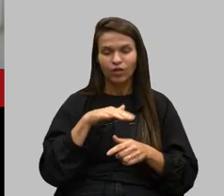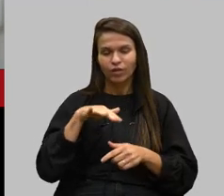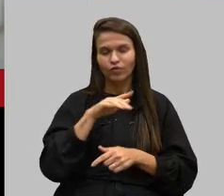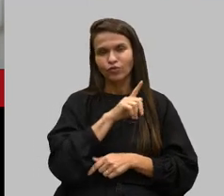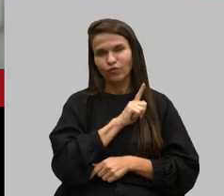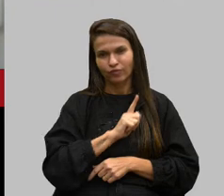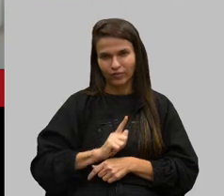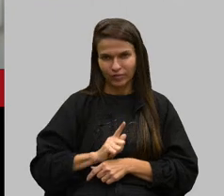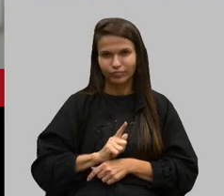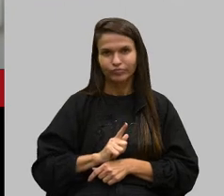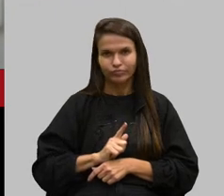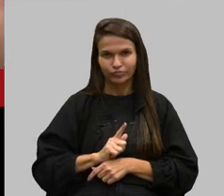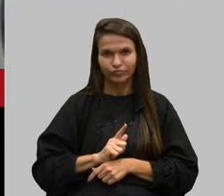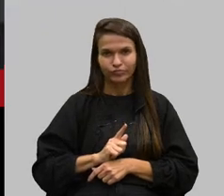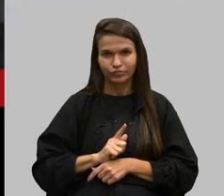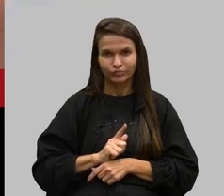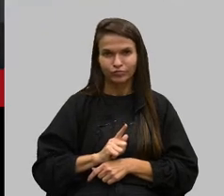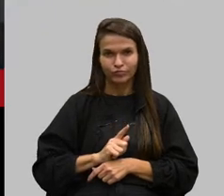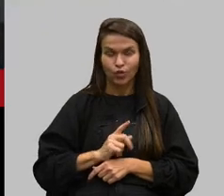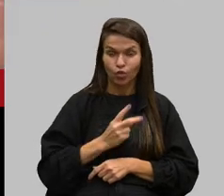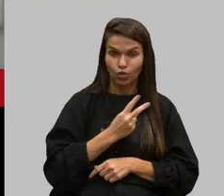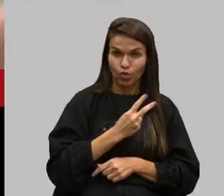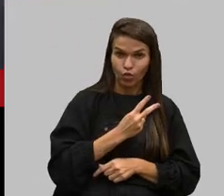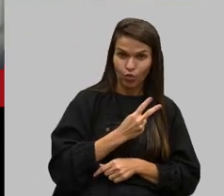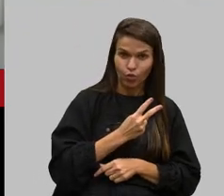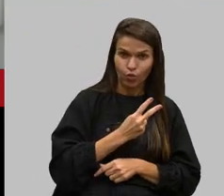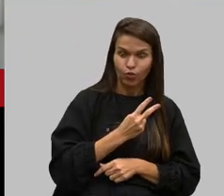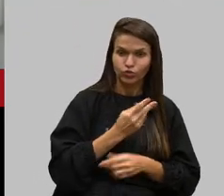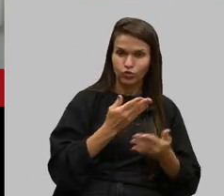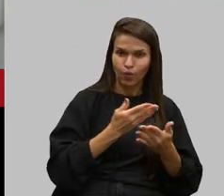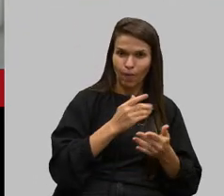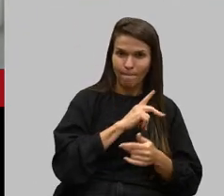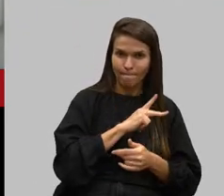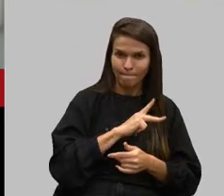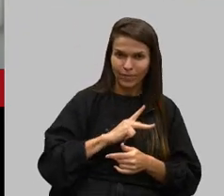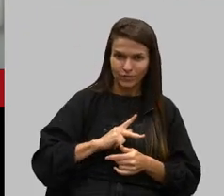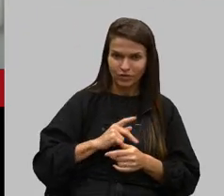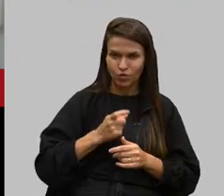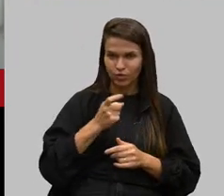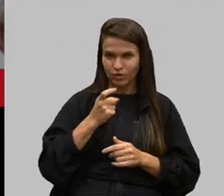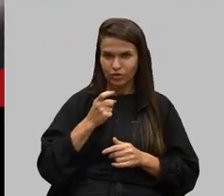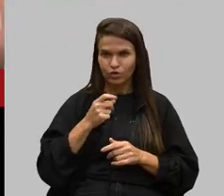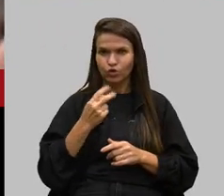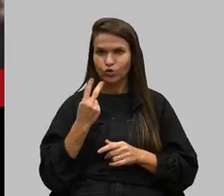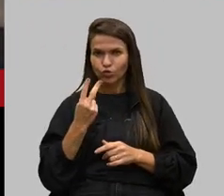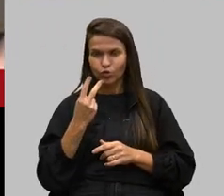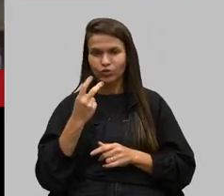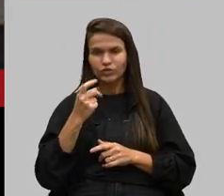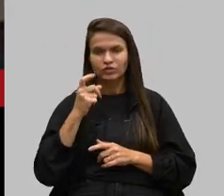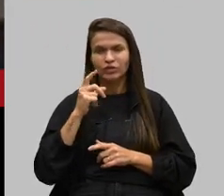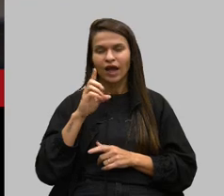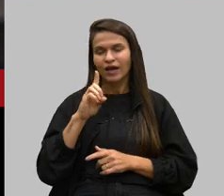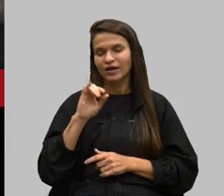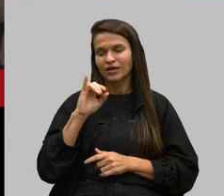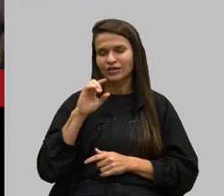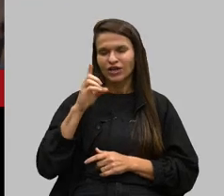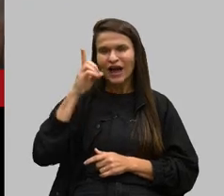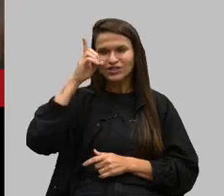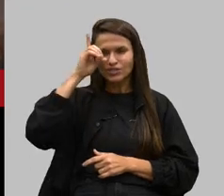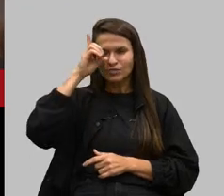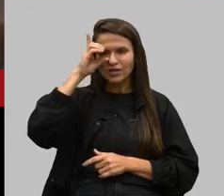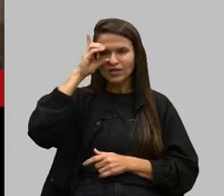governo dois do atual presidente anteriormente dois da Dilma com o vice que ela escolheu e agora mais